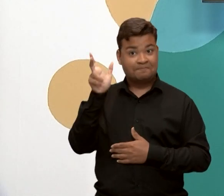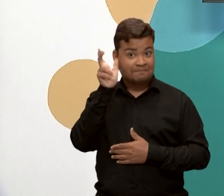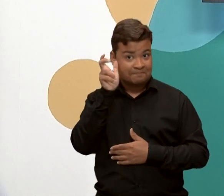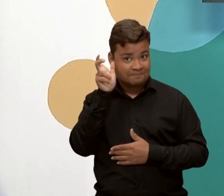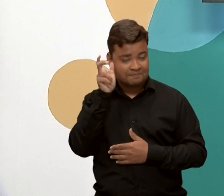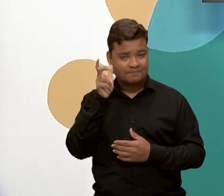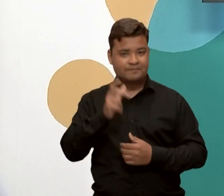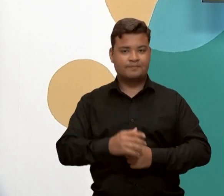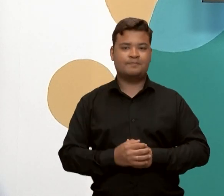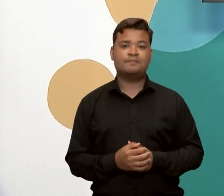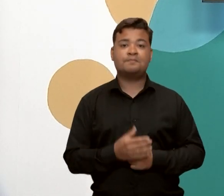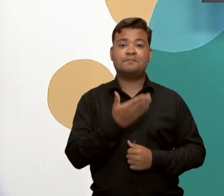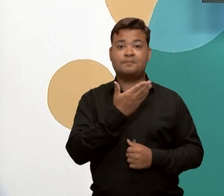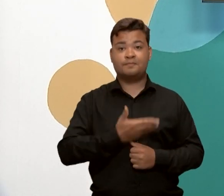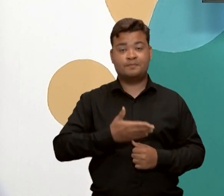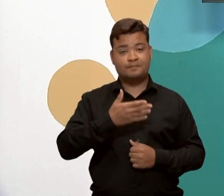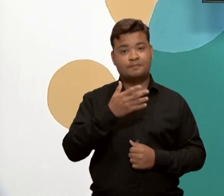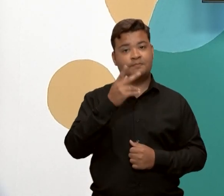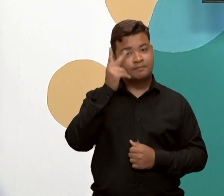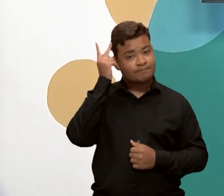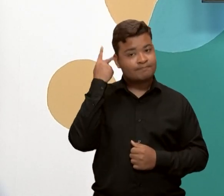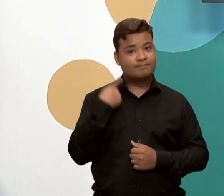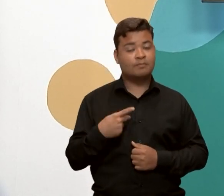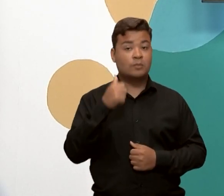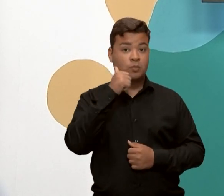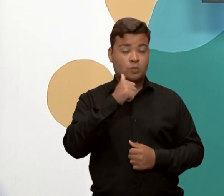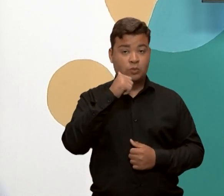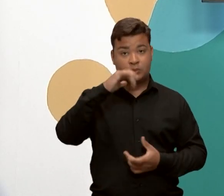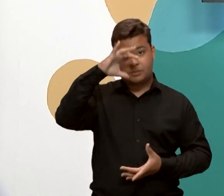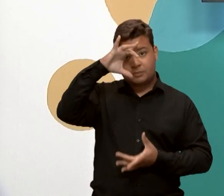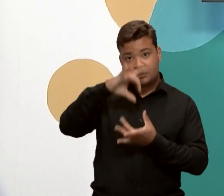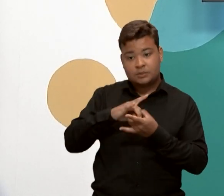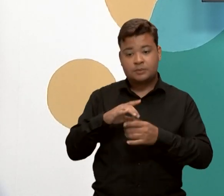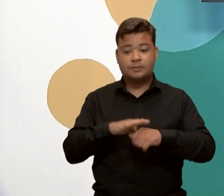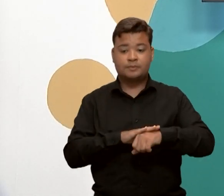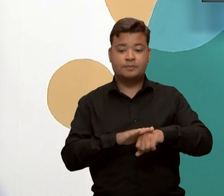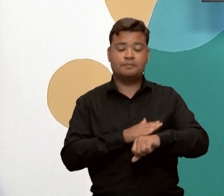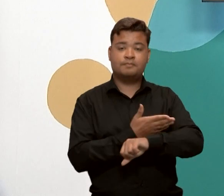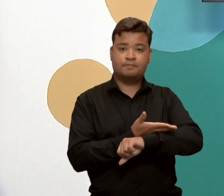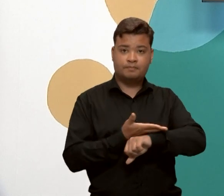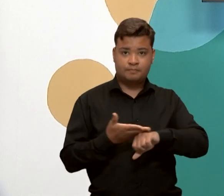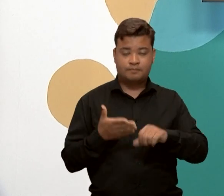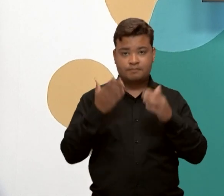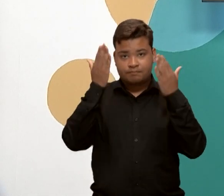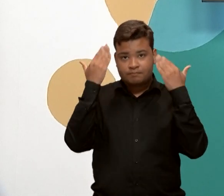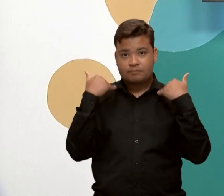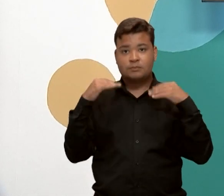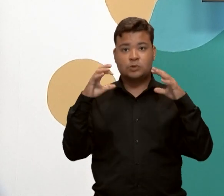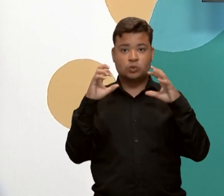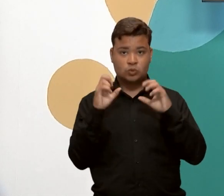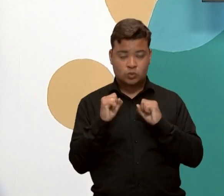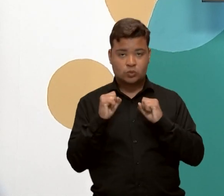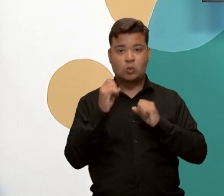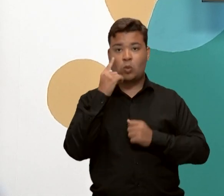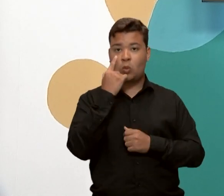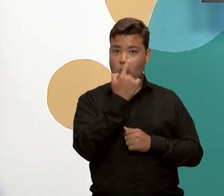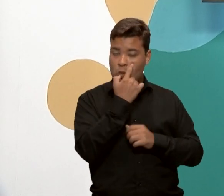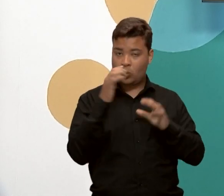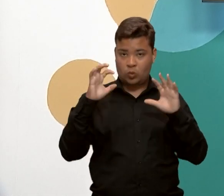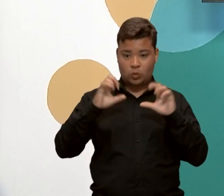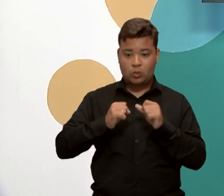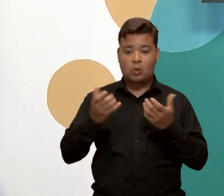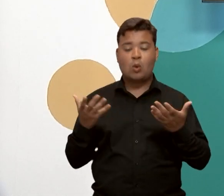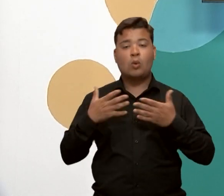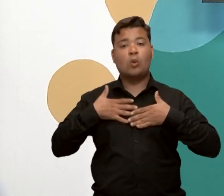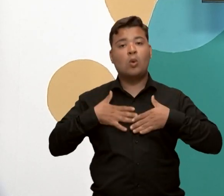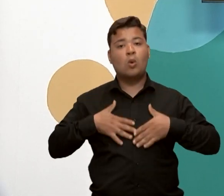Camila Maia, uma mulher cis, branca, de cabelos escuros e lisos na altura dos ombros, olhos também escuros. Hoje visto